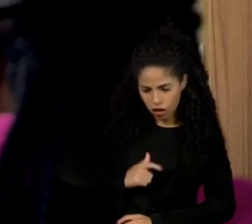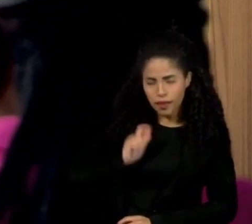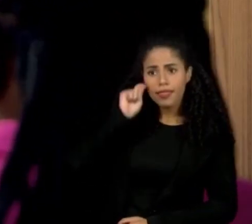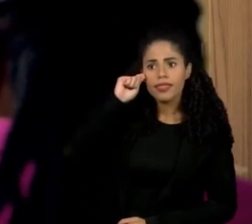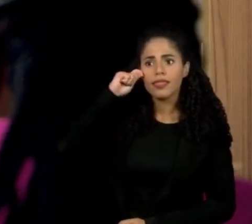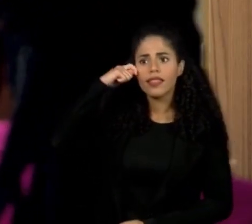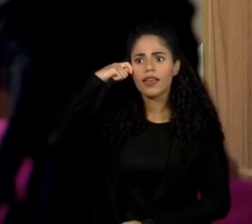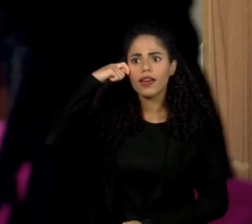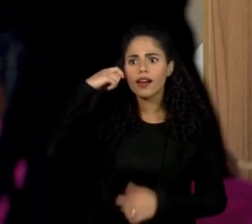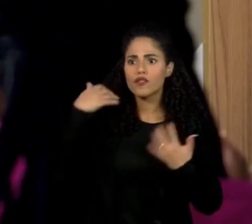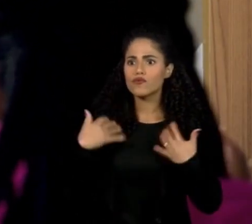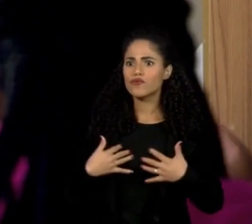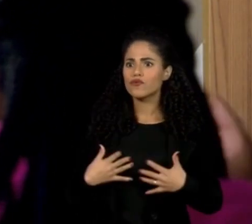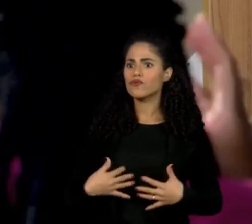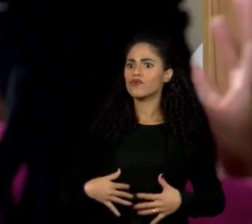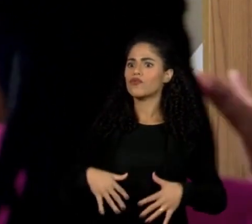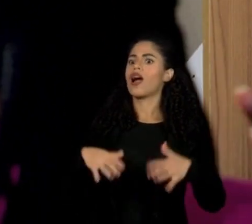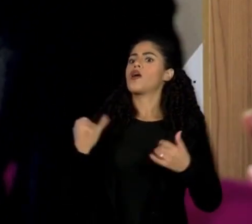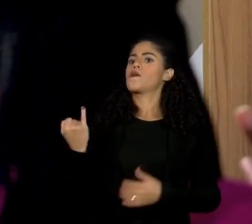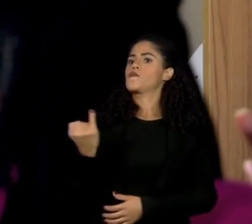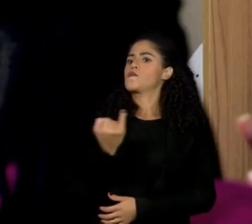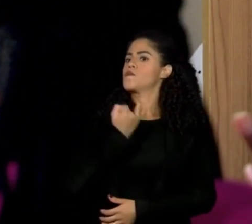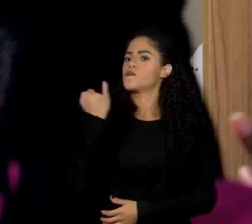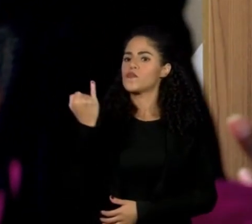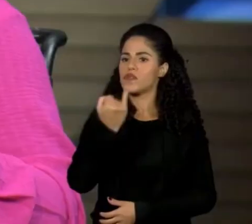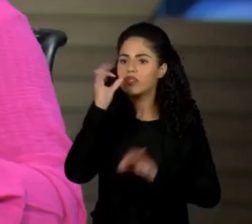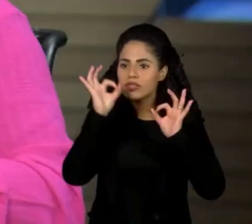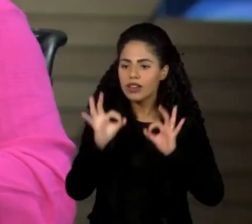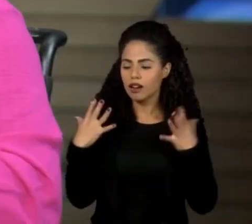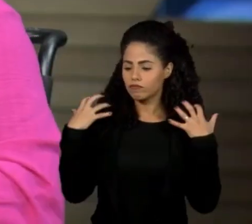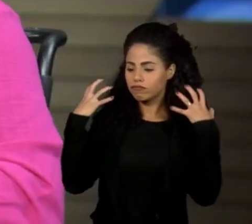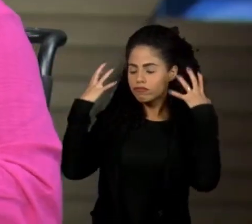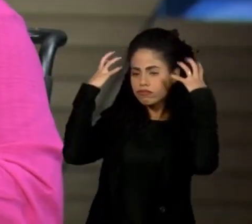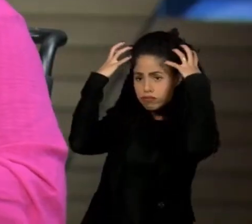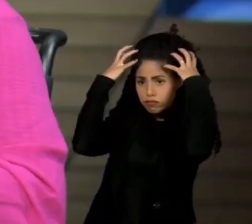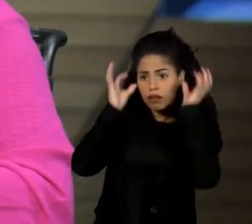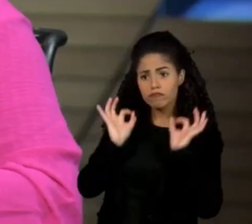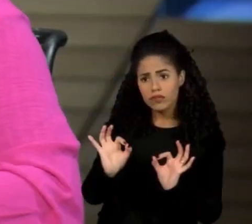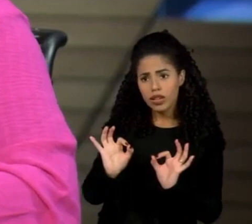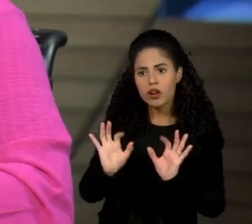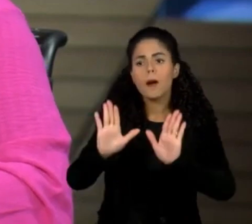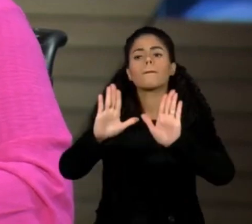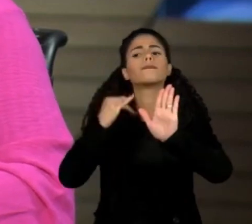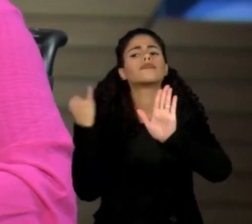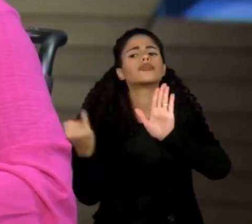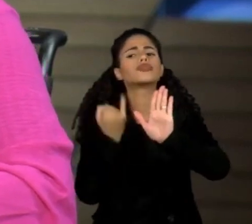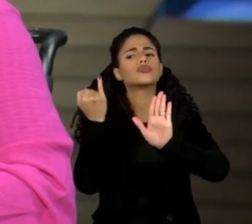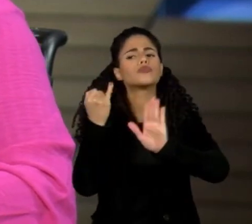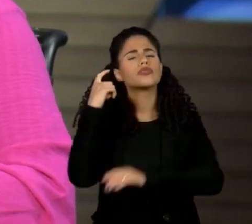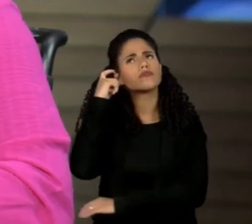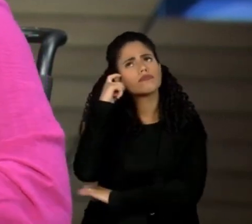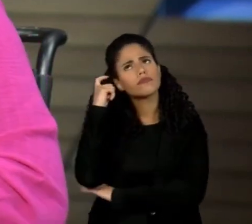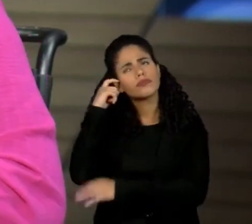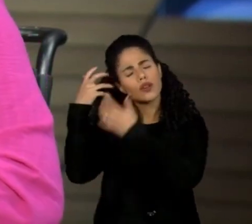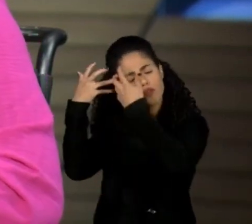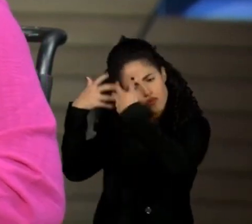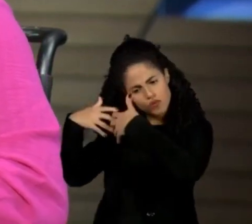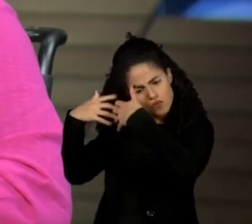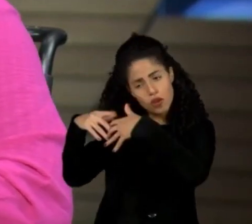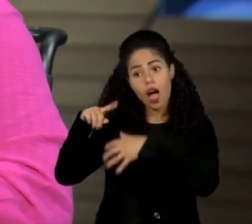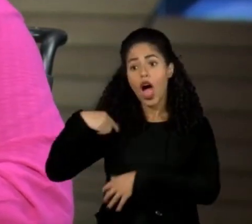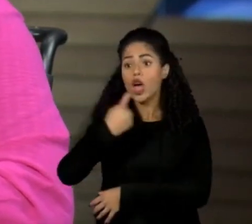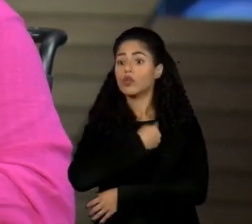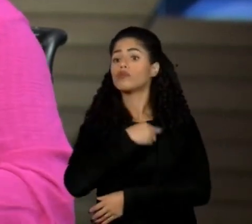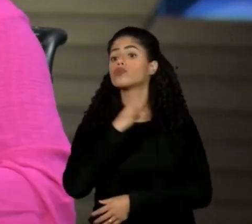aí um dos pontos importantes para mim foi justamente do cabelo crespo mas é importante a gente parar e pensar a gente conhece pessoas